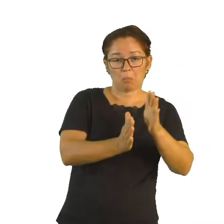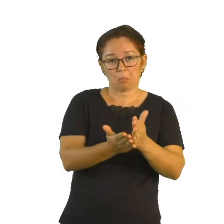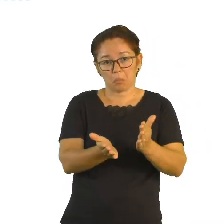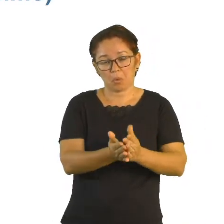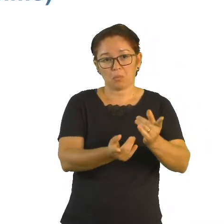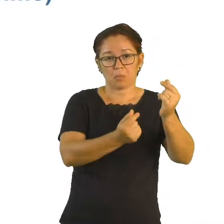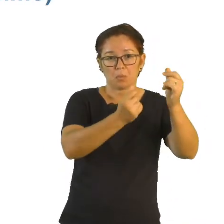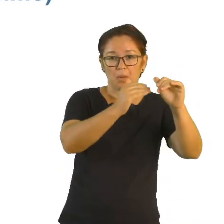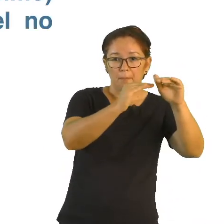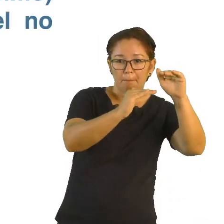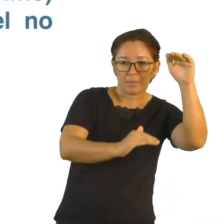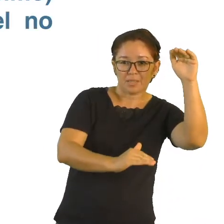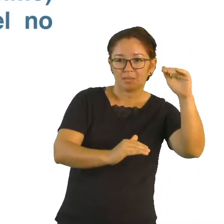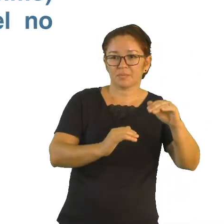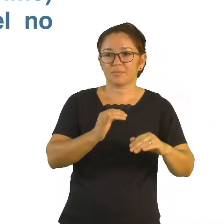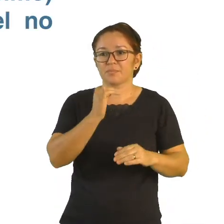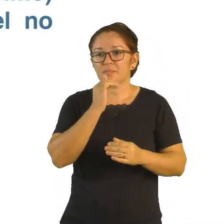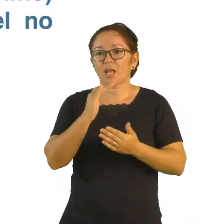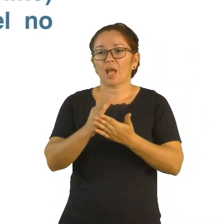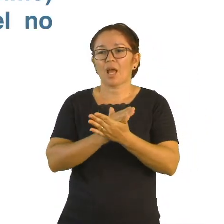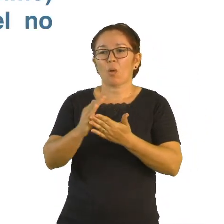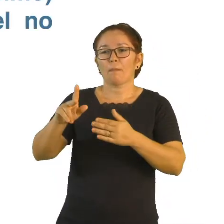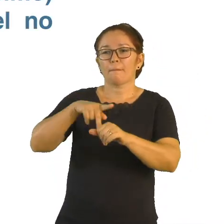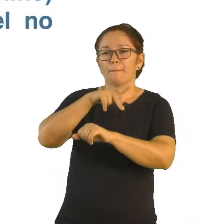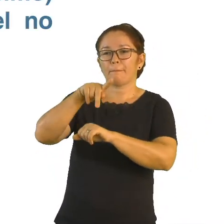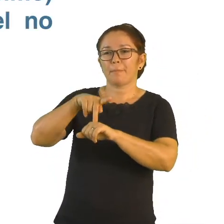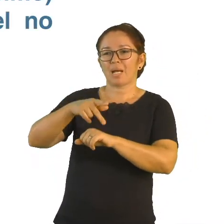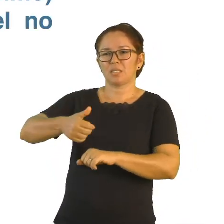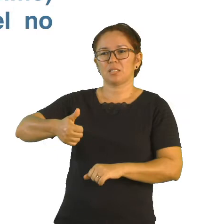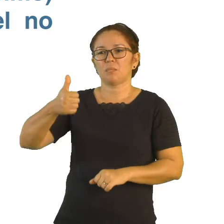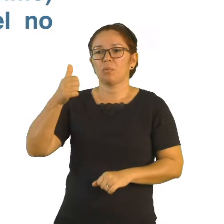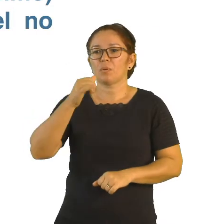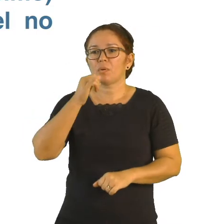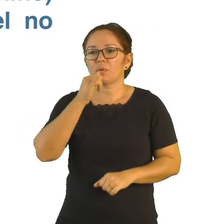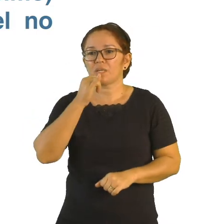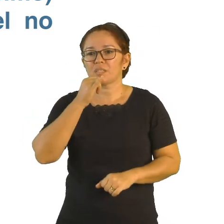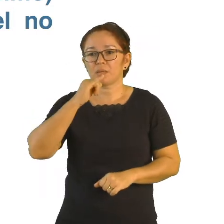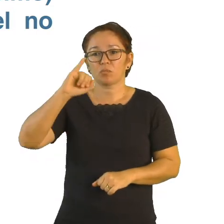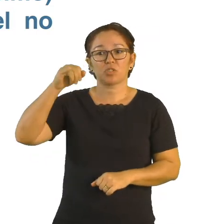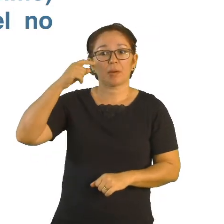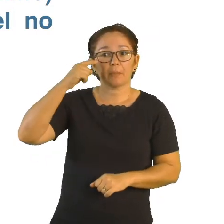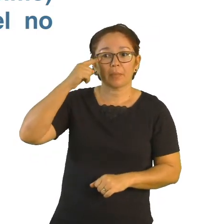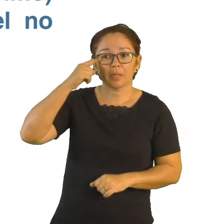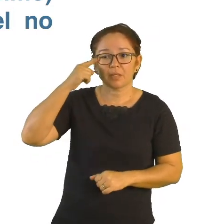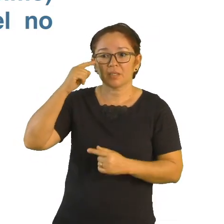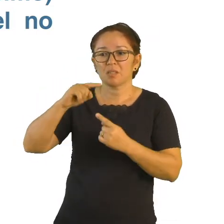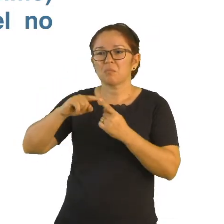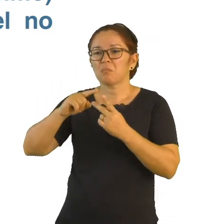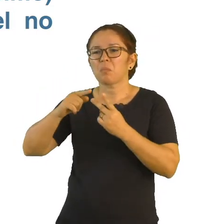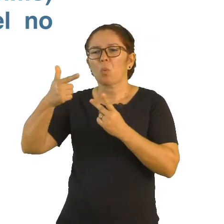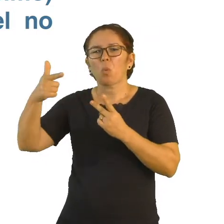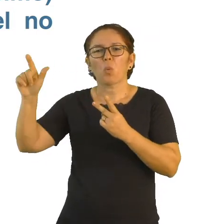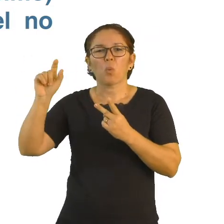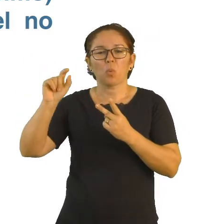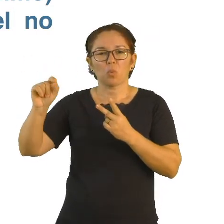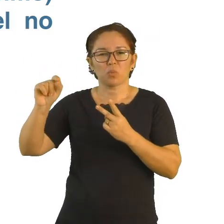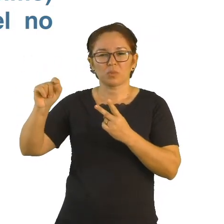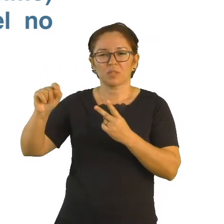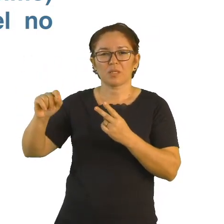menores taxas de desigualdade social, enquanto o Brasil, ele ocupa no ranking